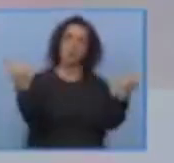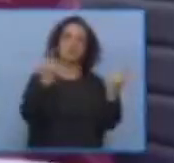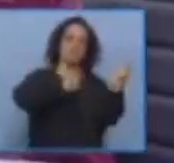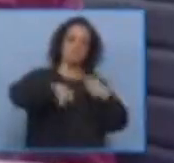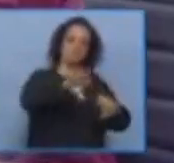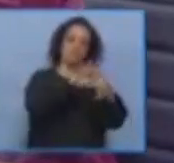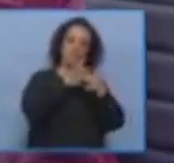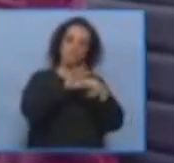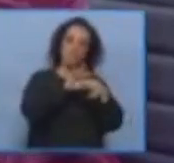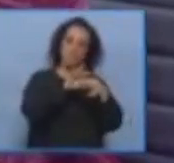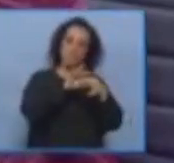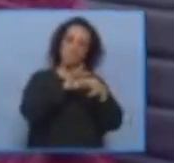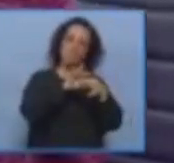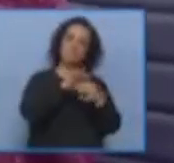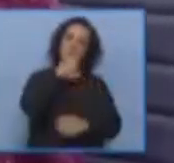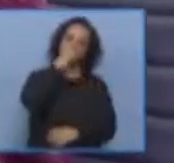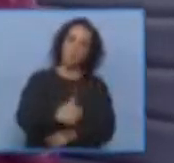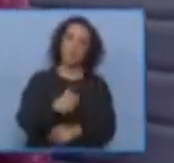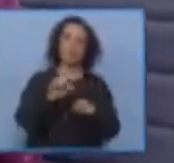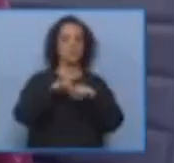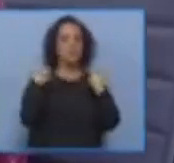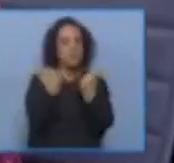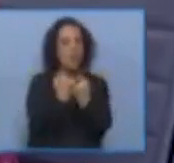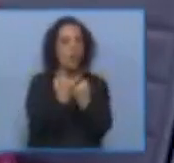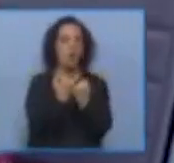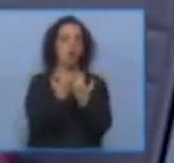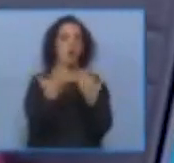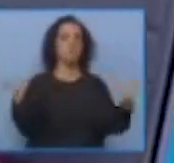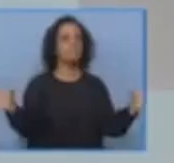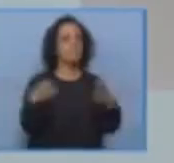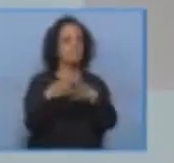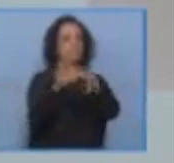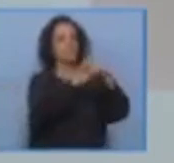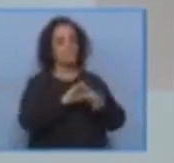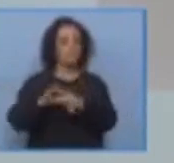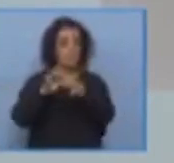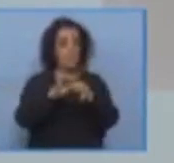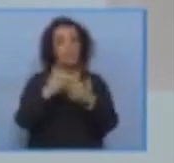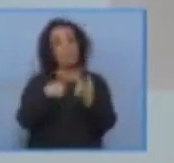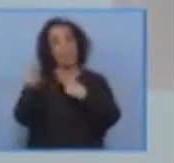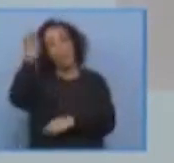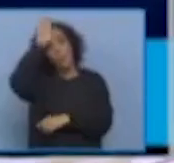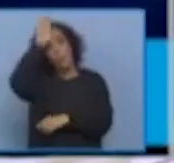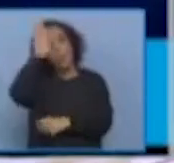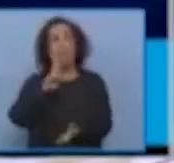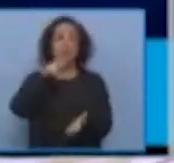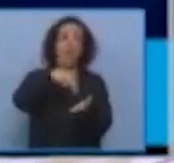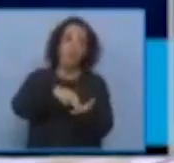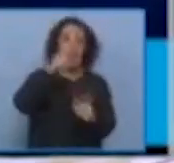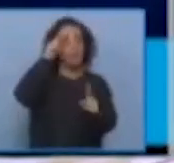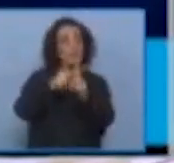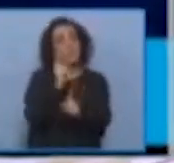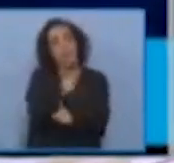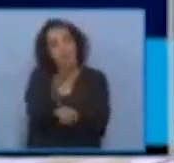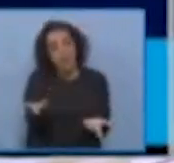a mensagem de justiça social e de agregação. E o Papa vai à Amazónia também mostrar que a casa é comum, ou